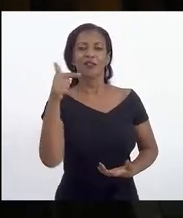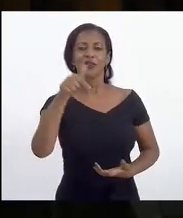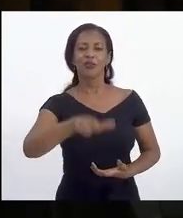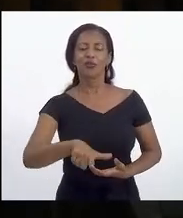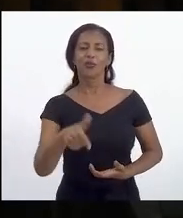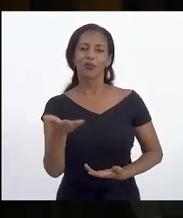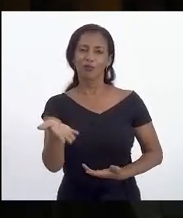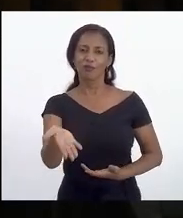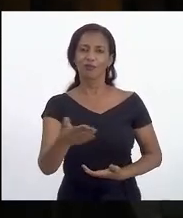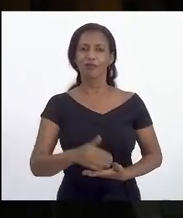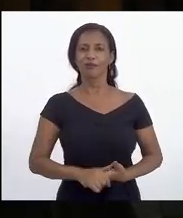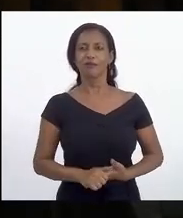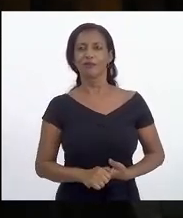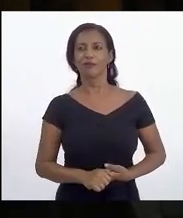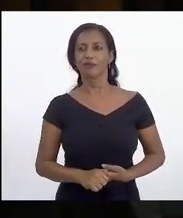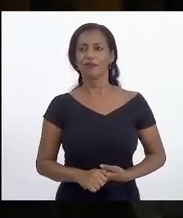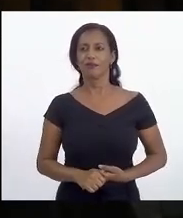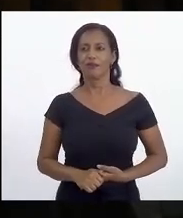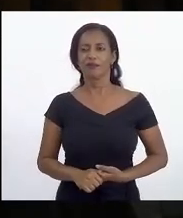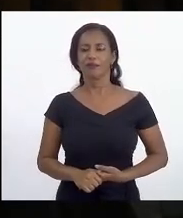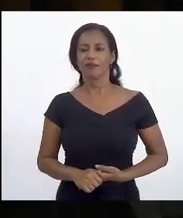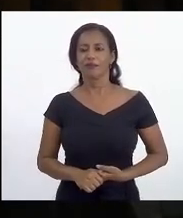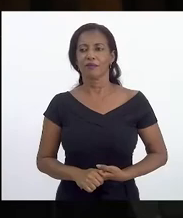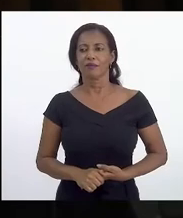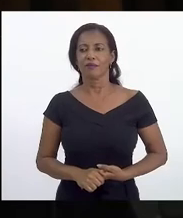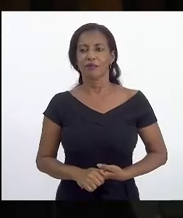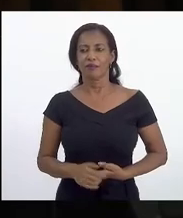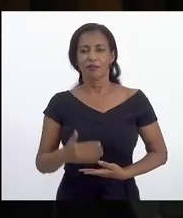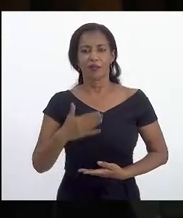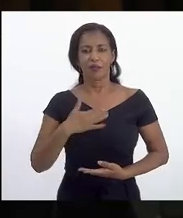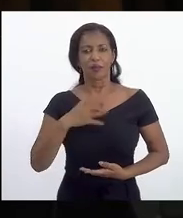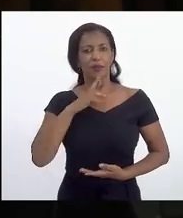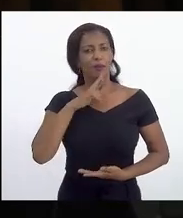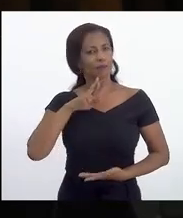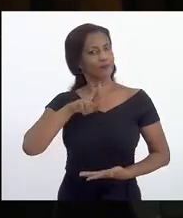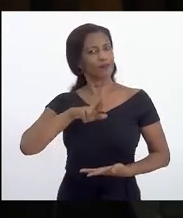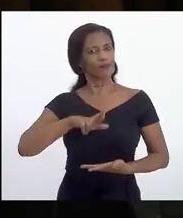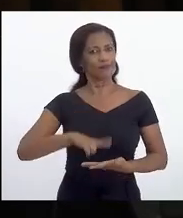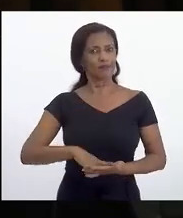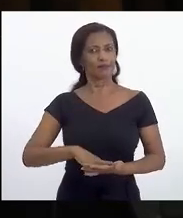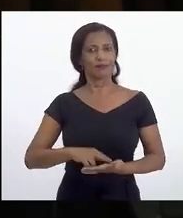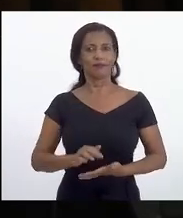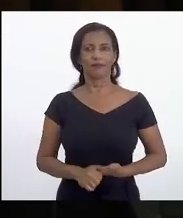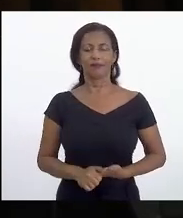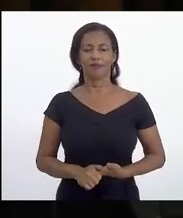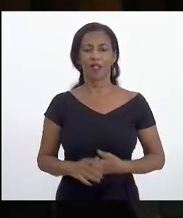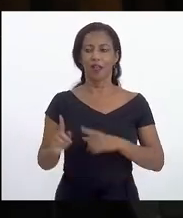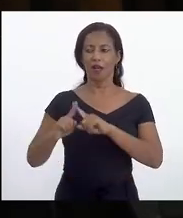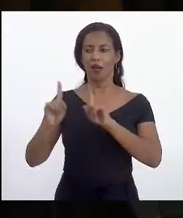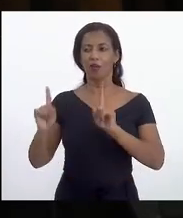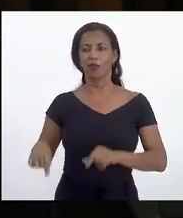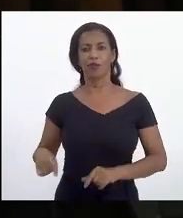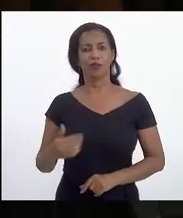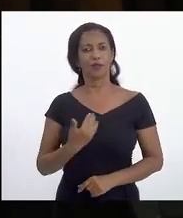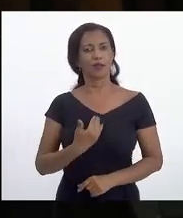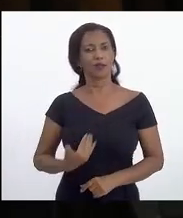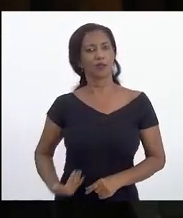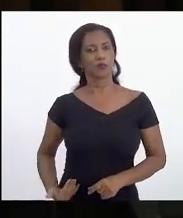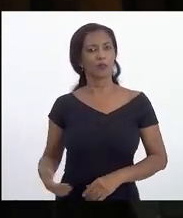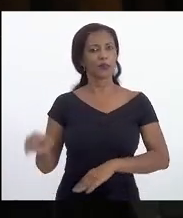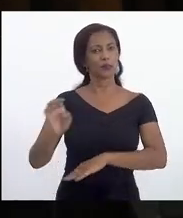uma vez aqui o meu reconhecimento ao funcionalismo público